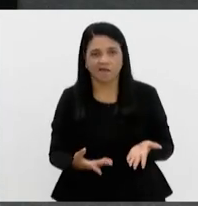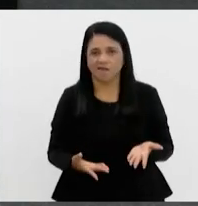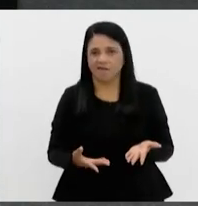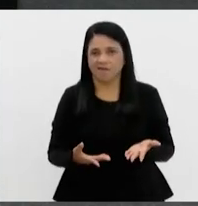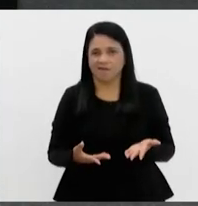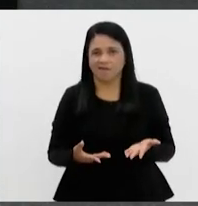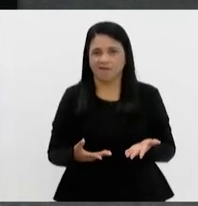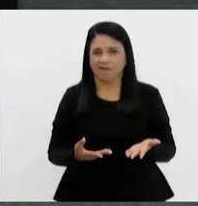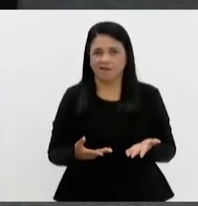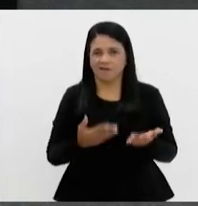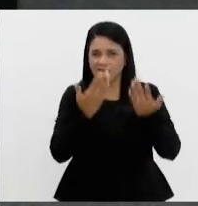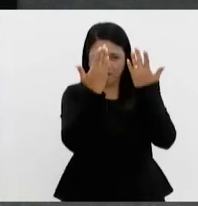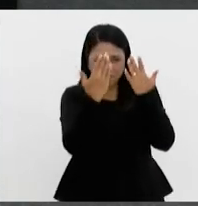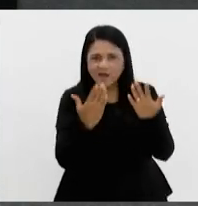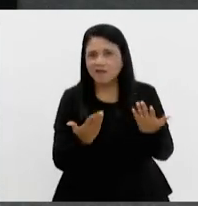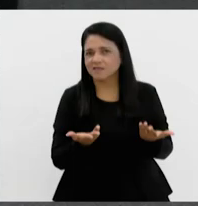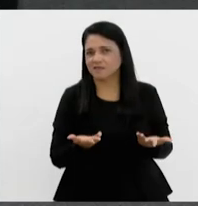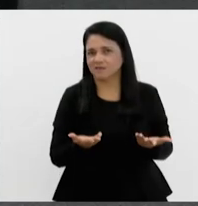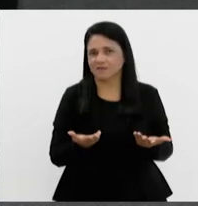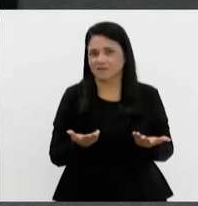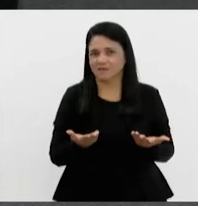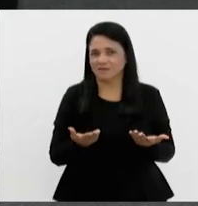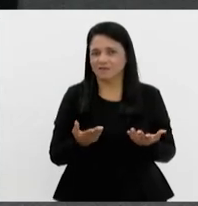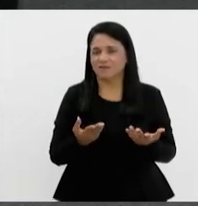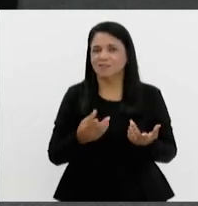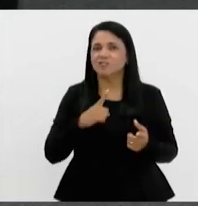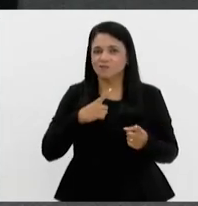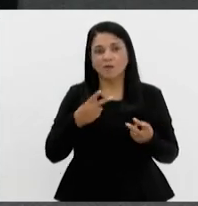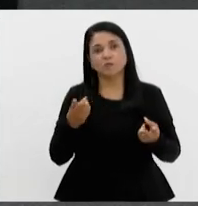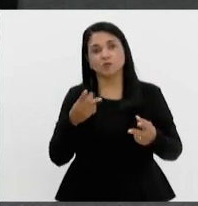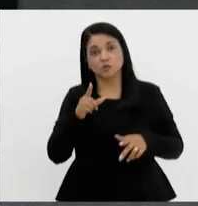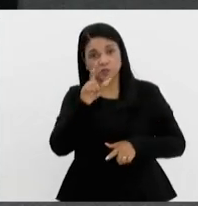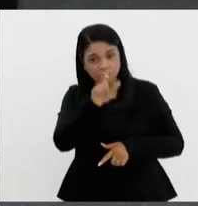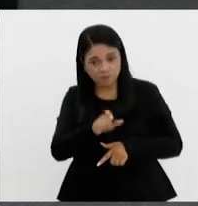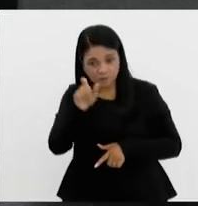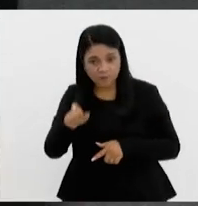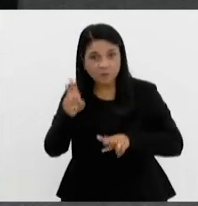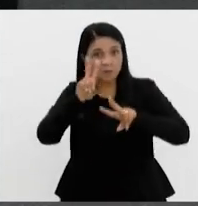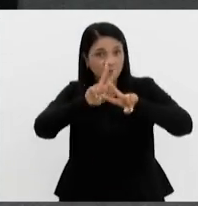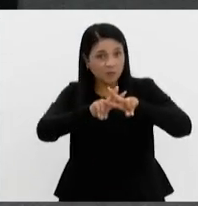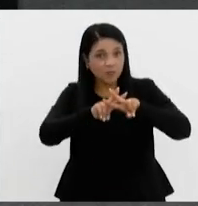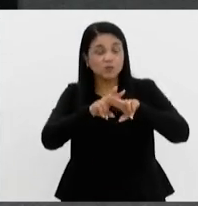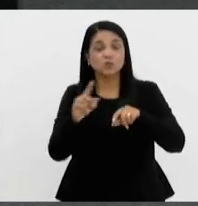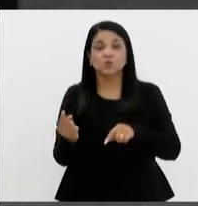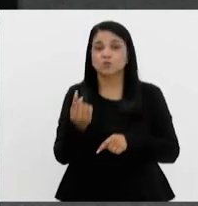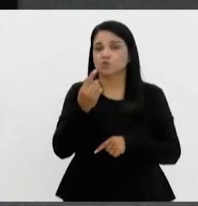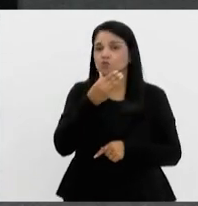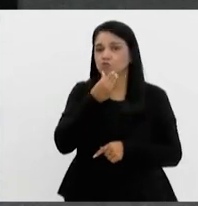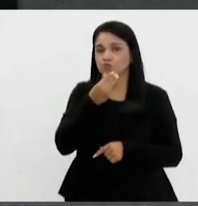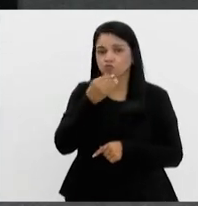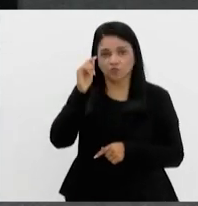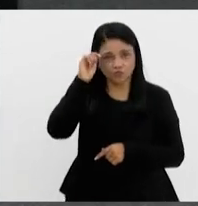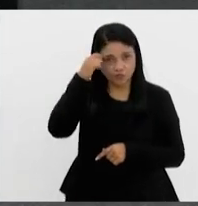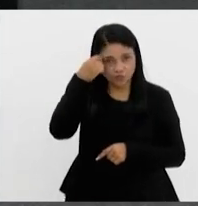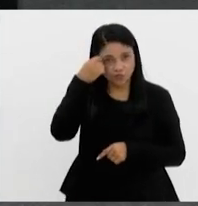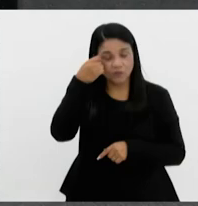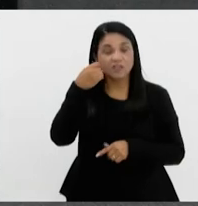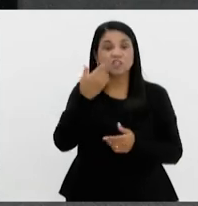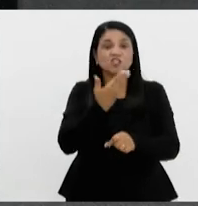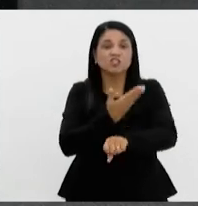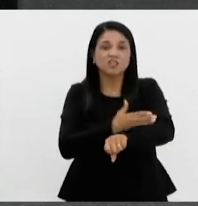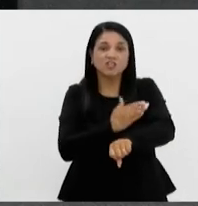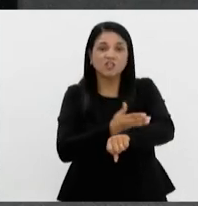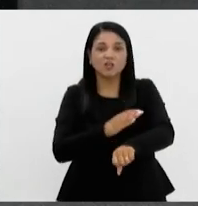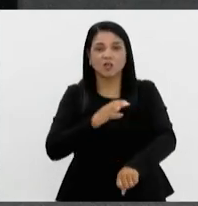tivemos casos emblemáticos nessa apreensão, como de um estagiário da OAB